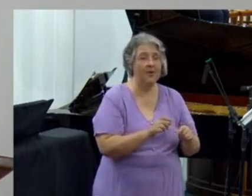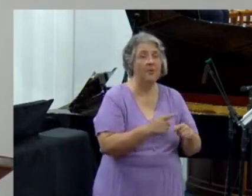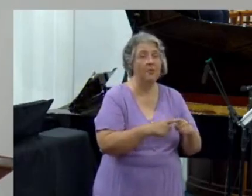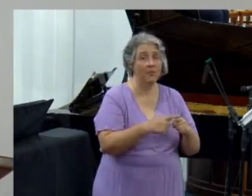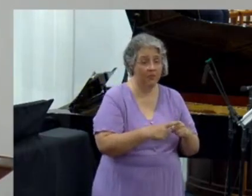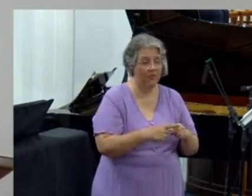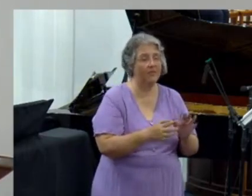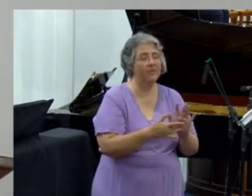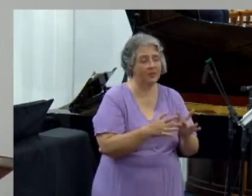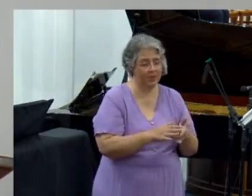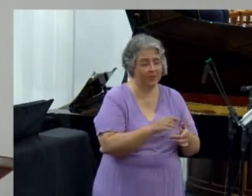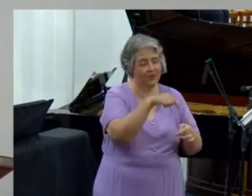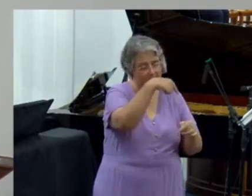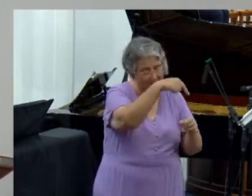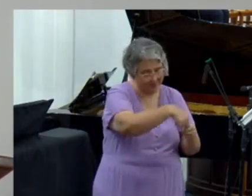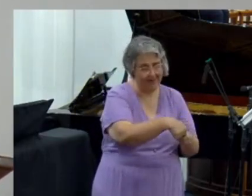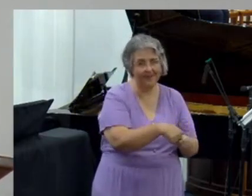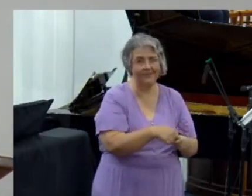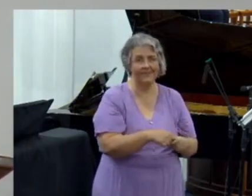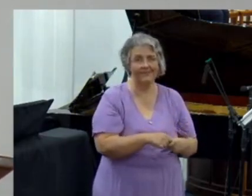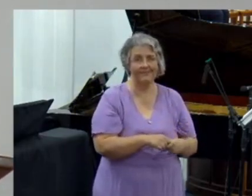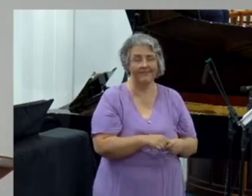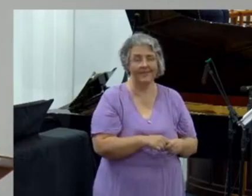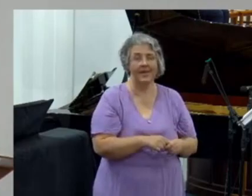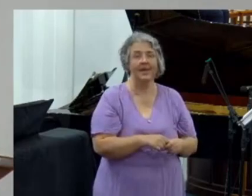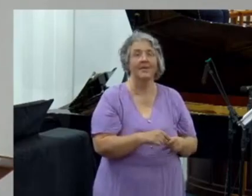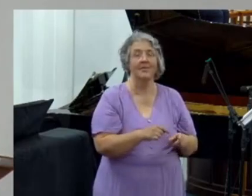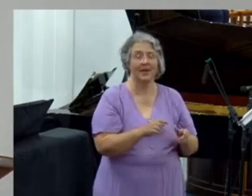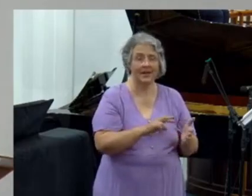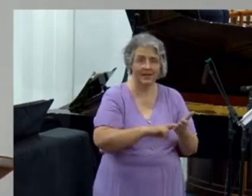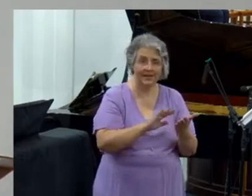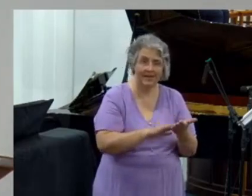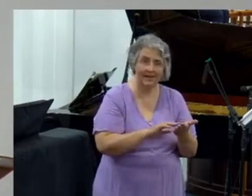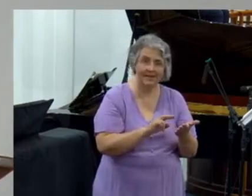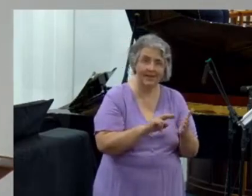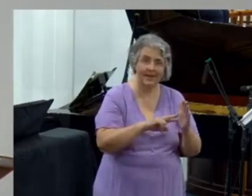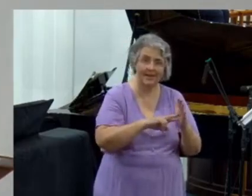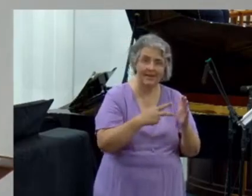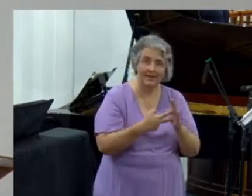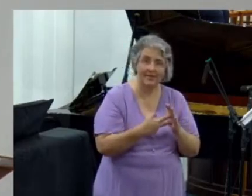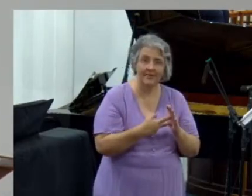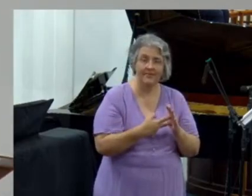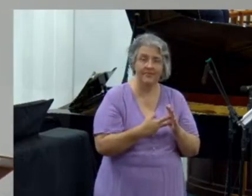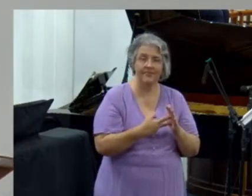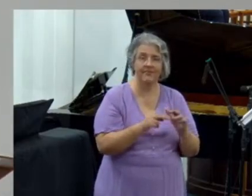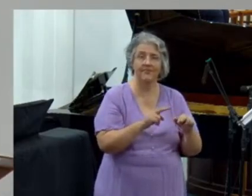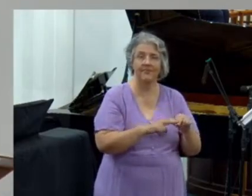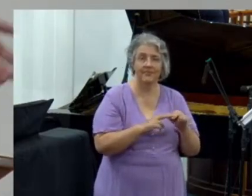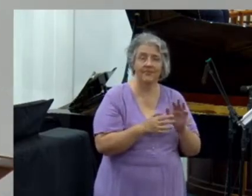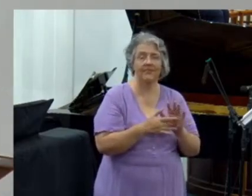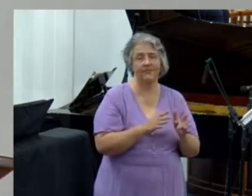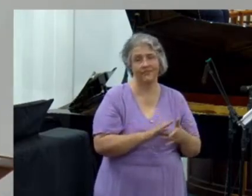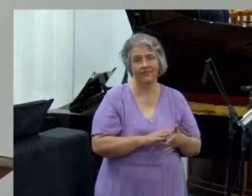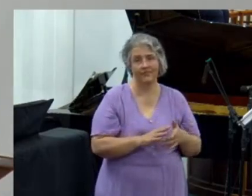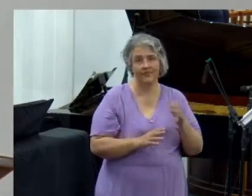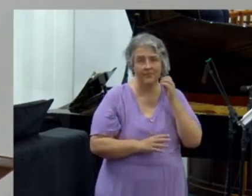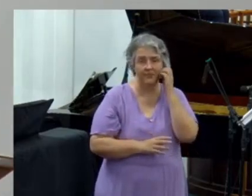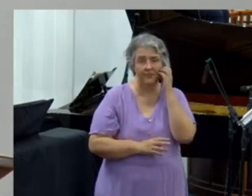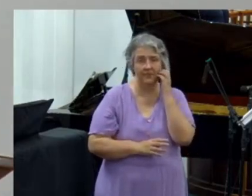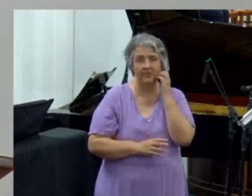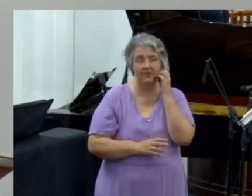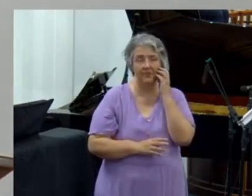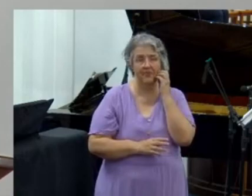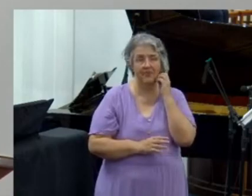todo funcionamento que tivesse significado e que tivesse valor também era por meio dele. Pense em todos